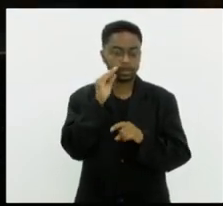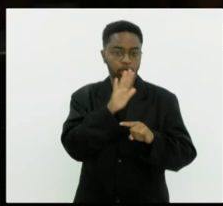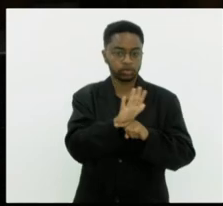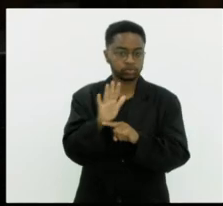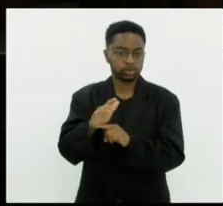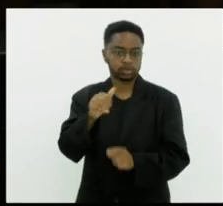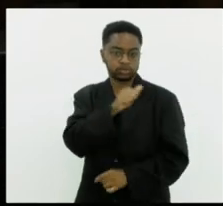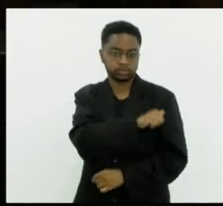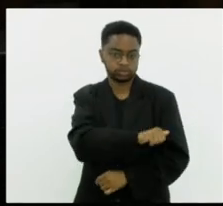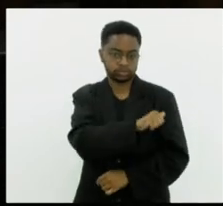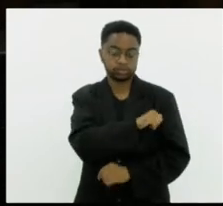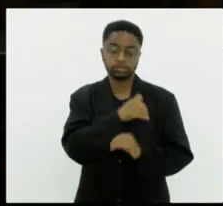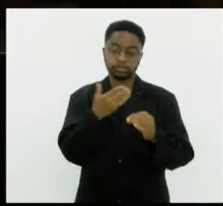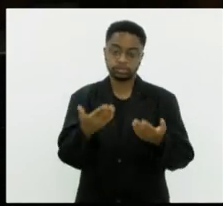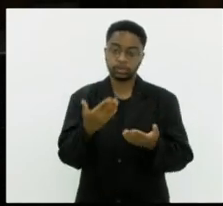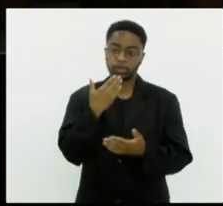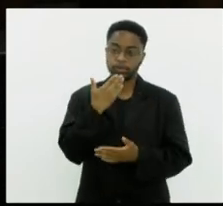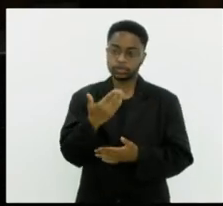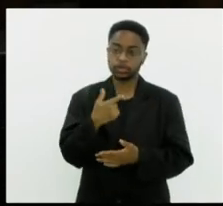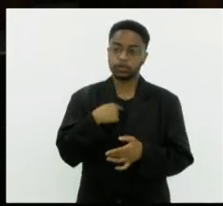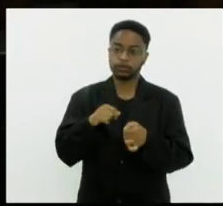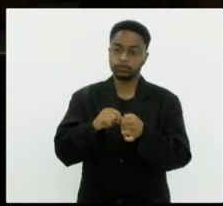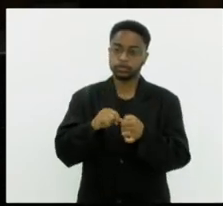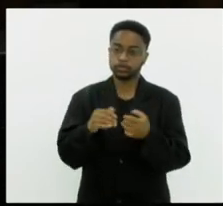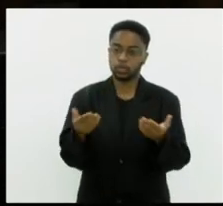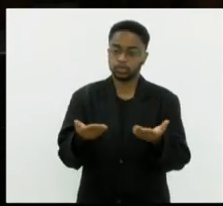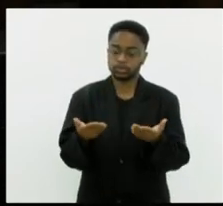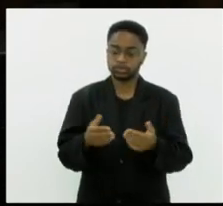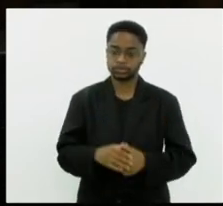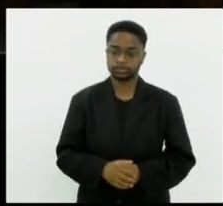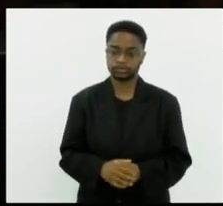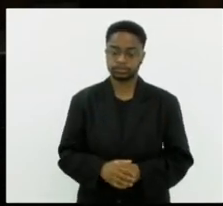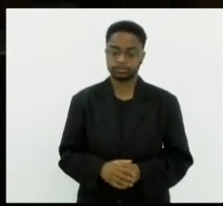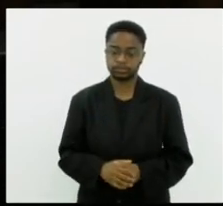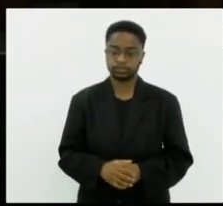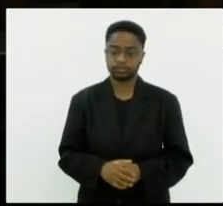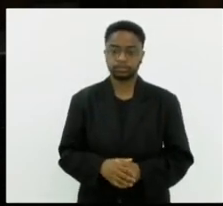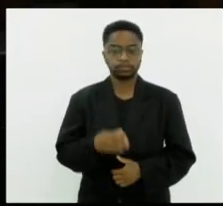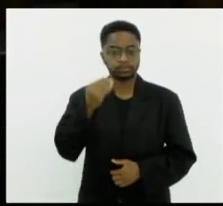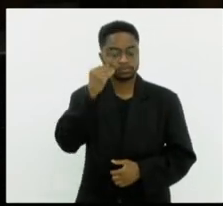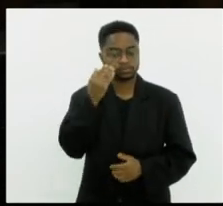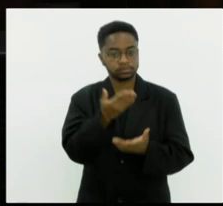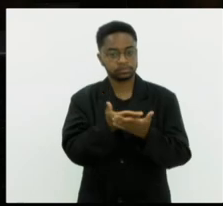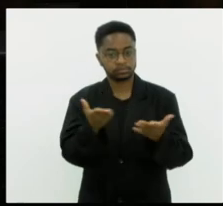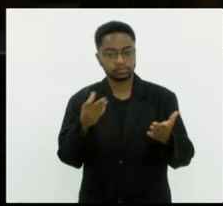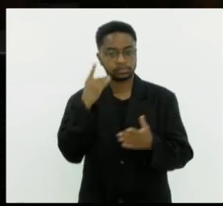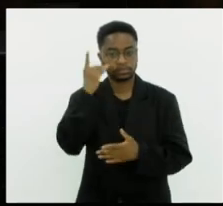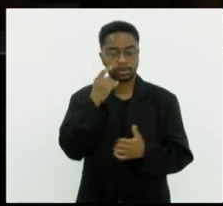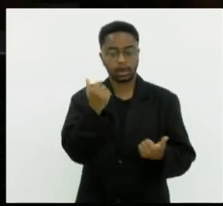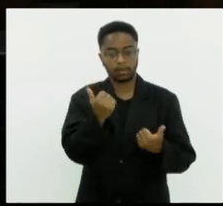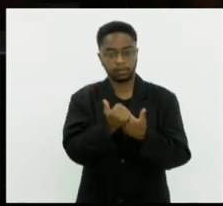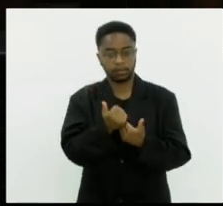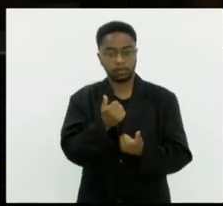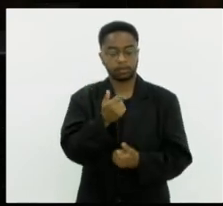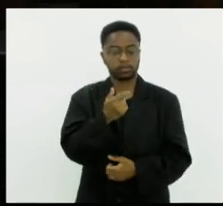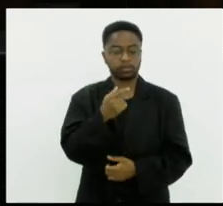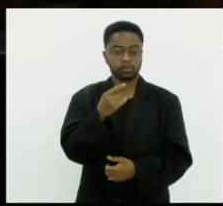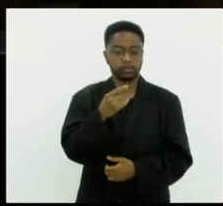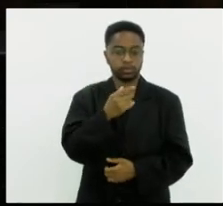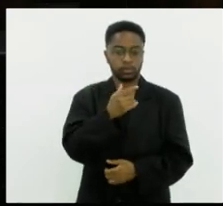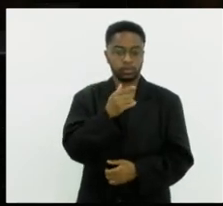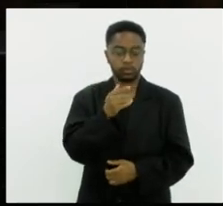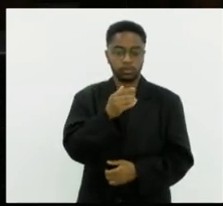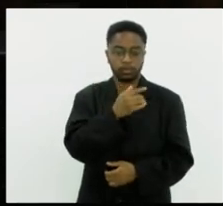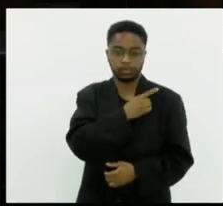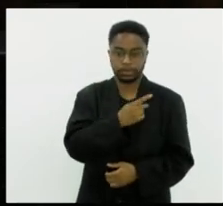Janeiro, e é essa solicitação que eu venho fazer aqui hoje, para que os deputados, né, da base governista hoje do governo federal,